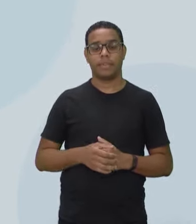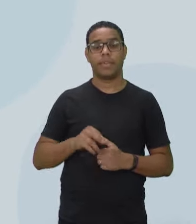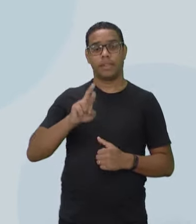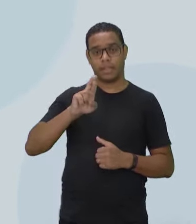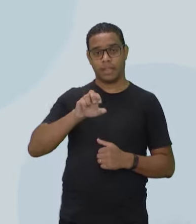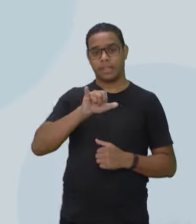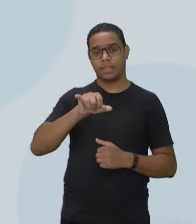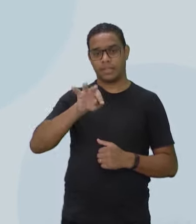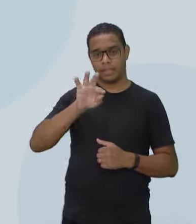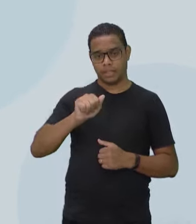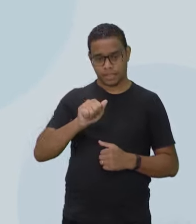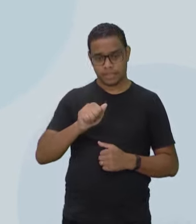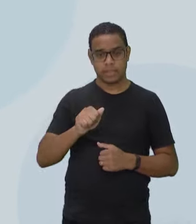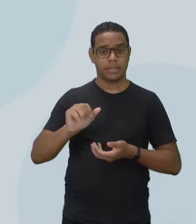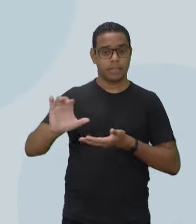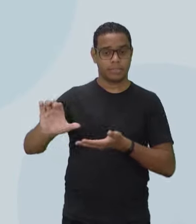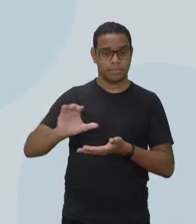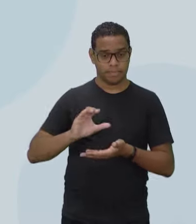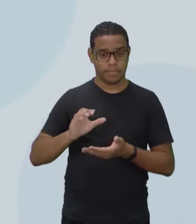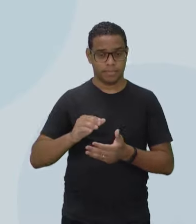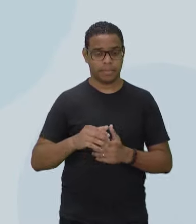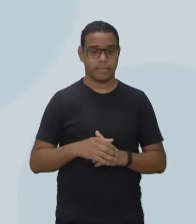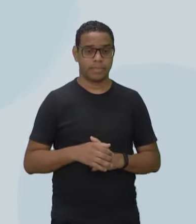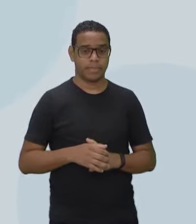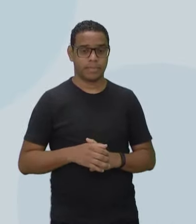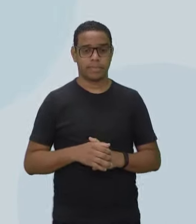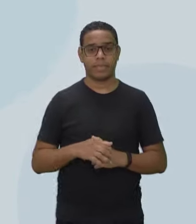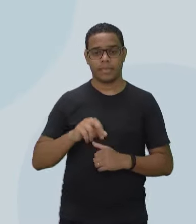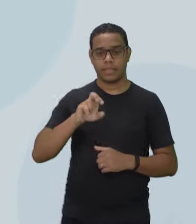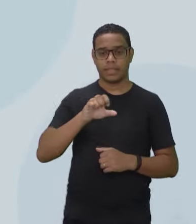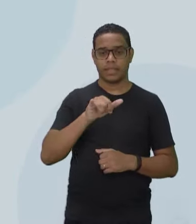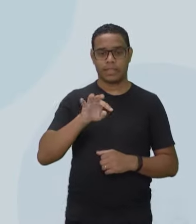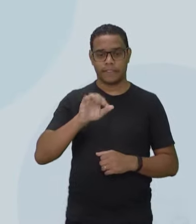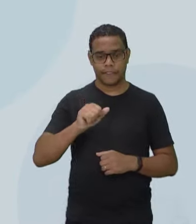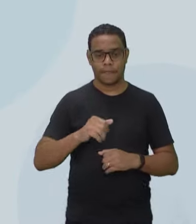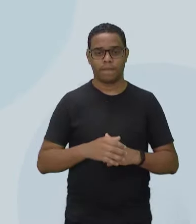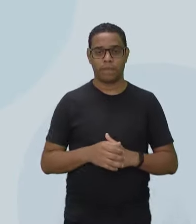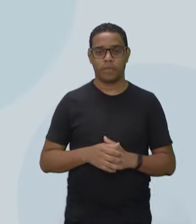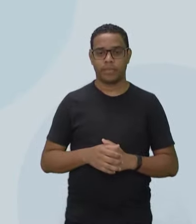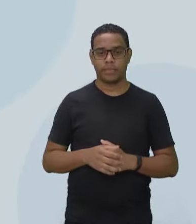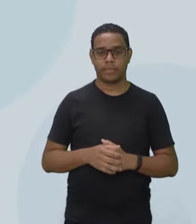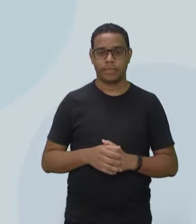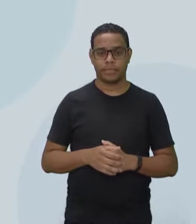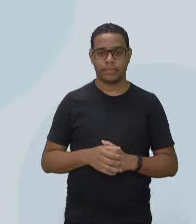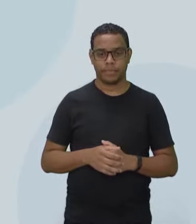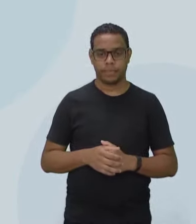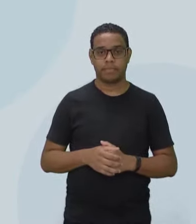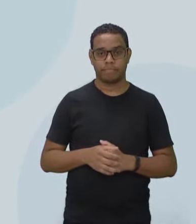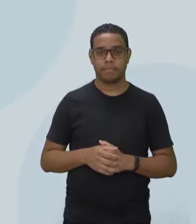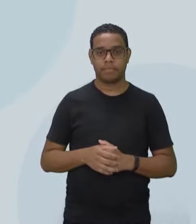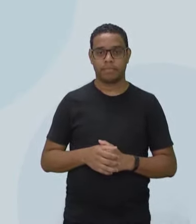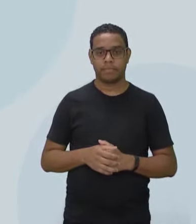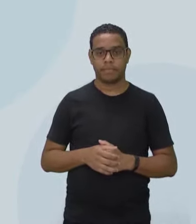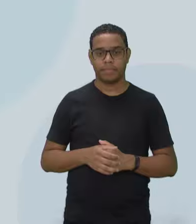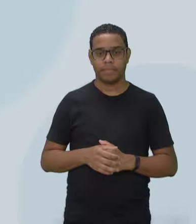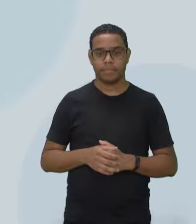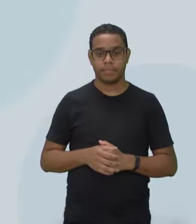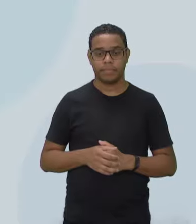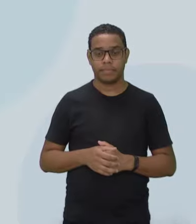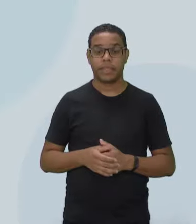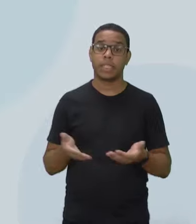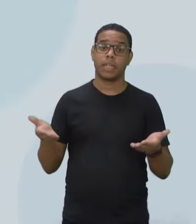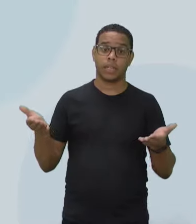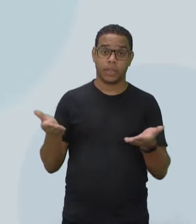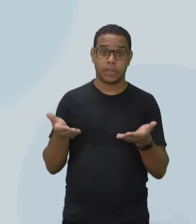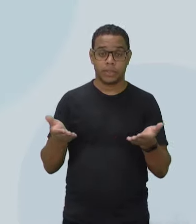Também é uma receita. Tudo que entra aí é uma receita. Também é uma receita. Eu vou